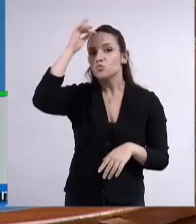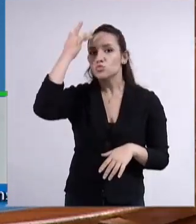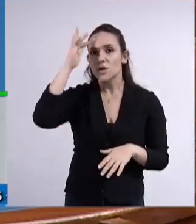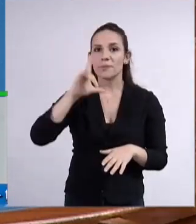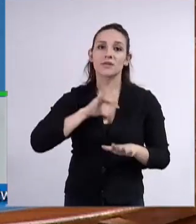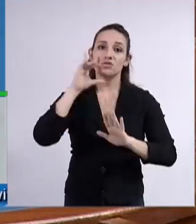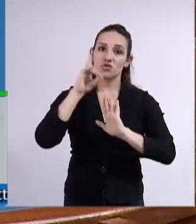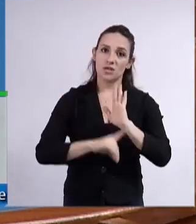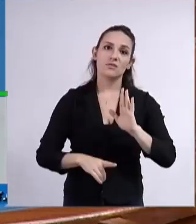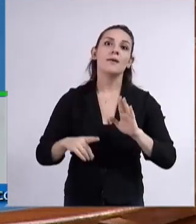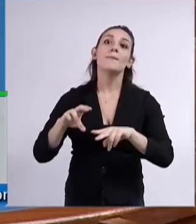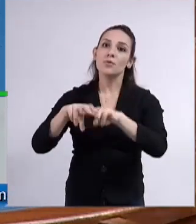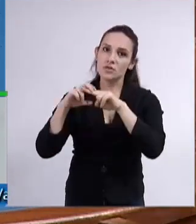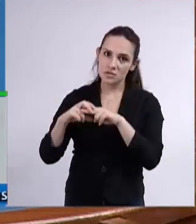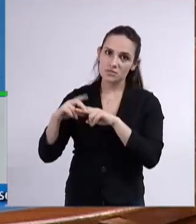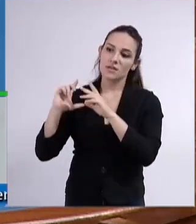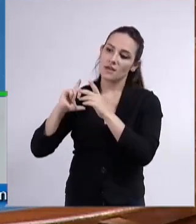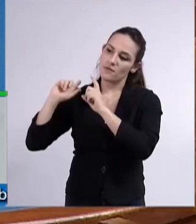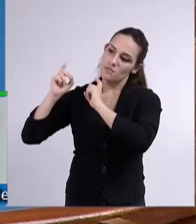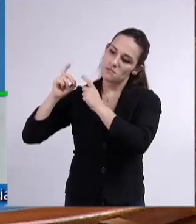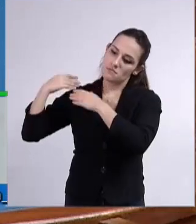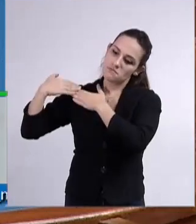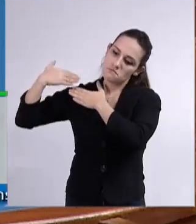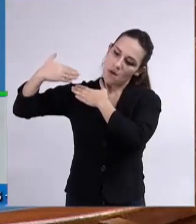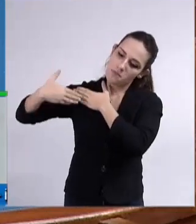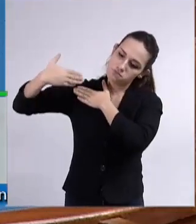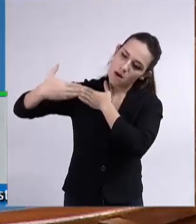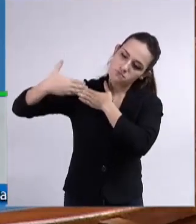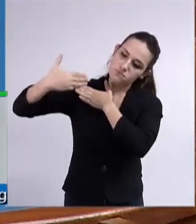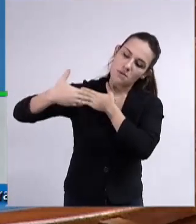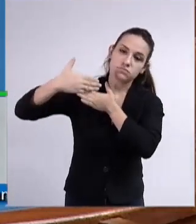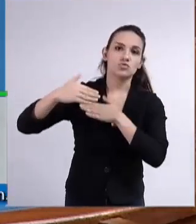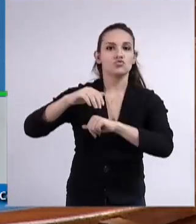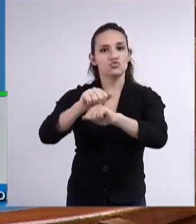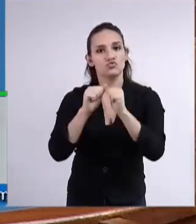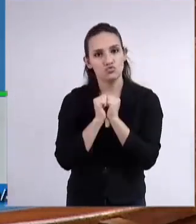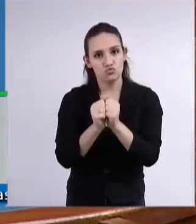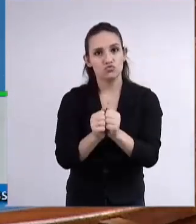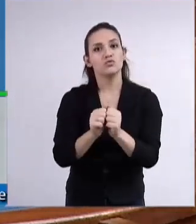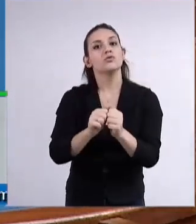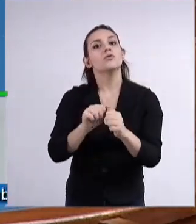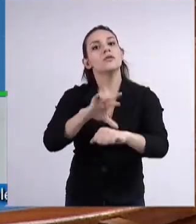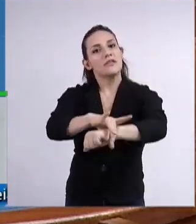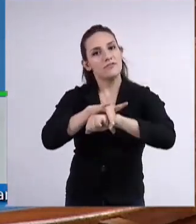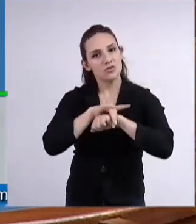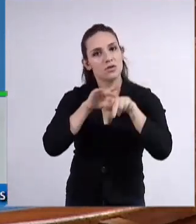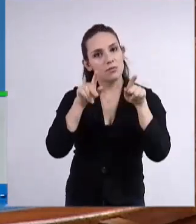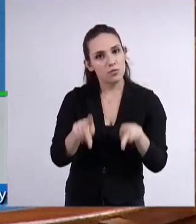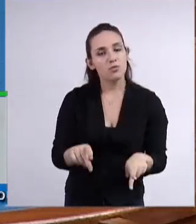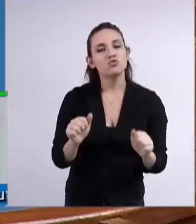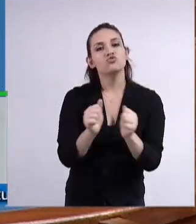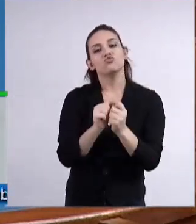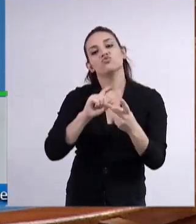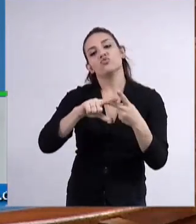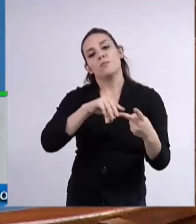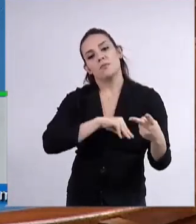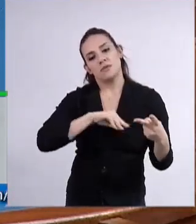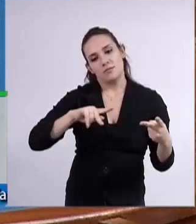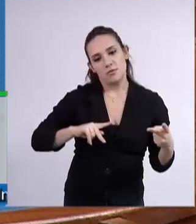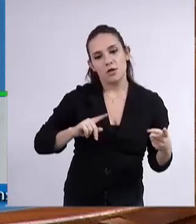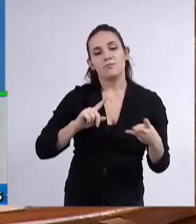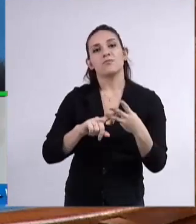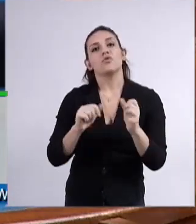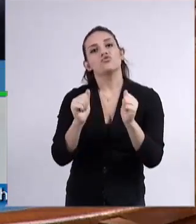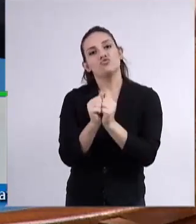estamos desencadeando, junto às defensorias públicas, junto ao Ministério Público, junto aos